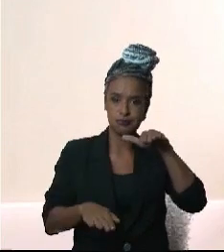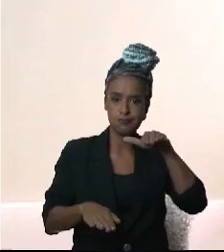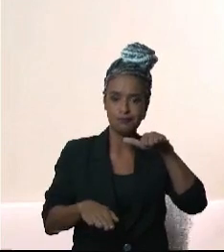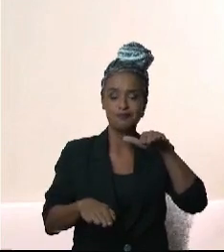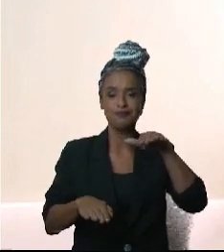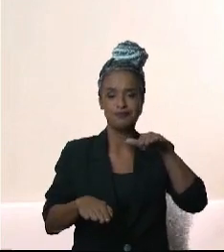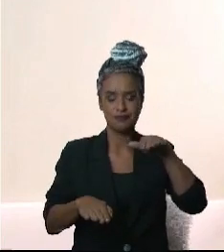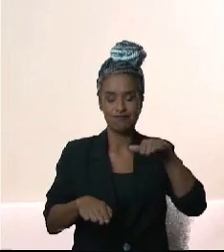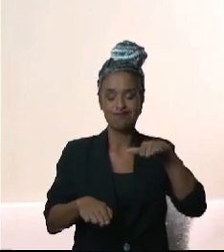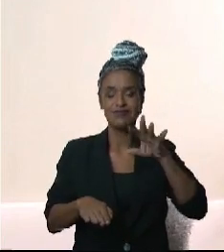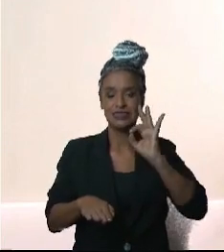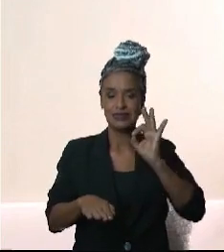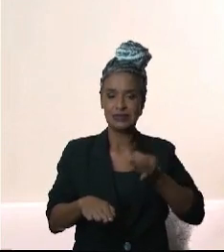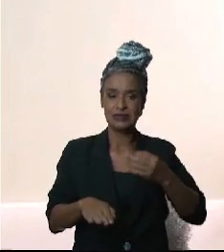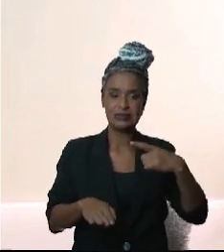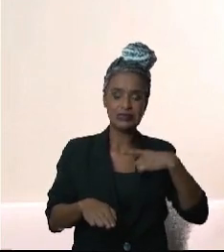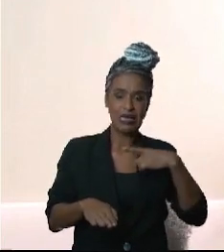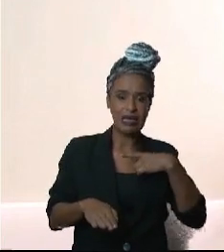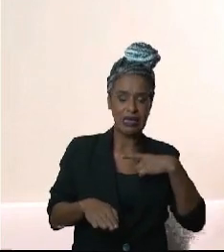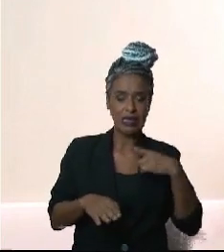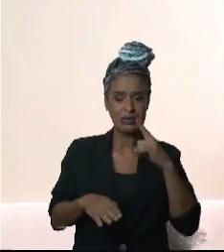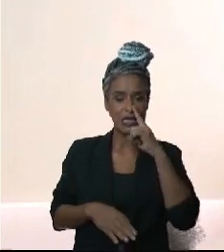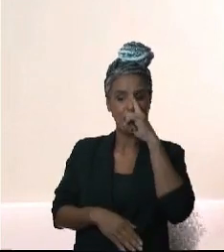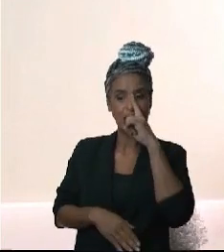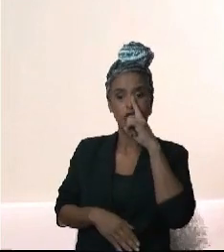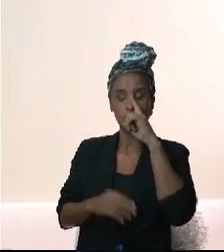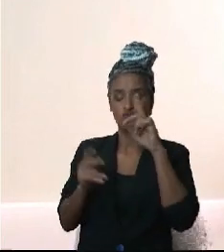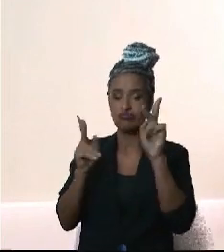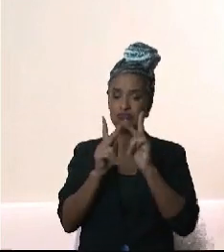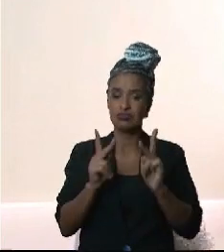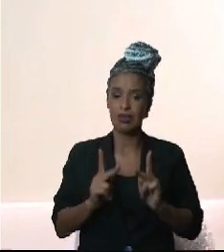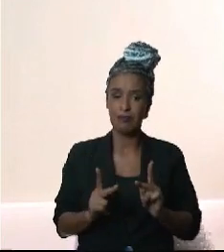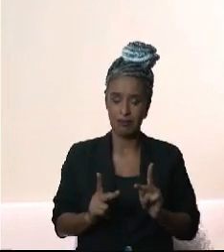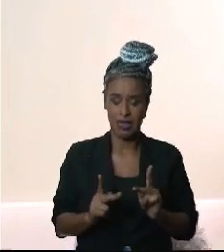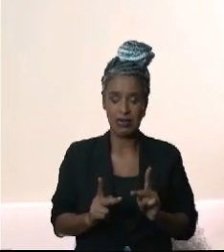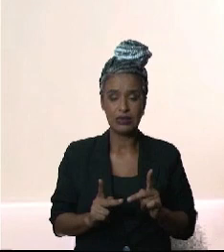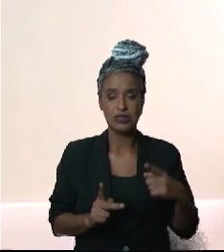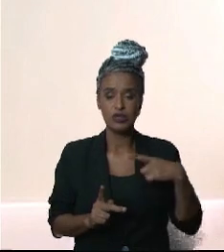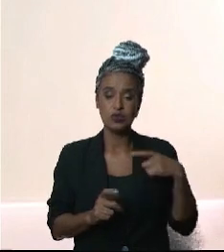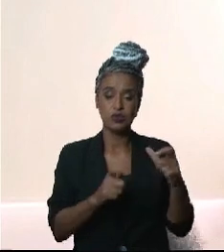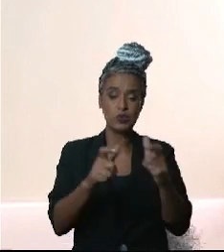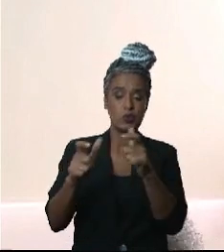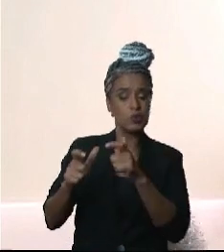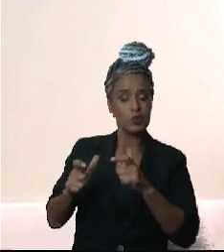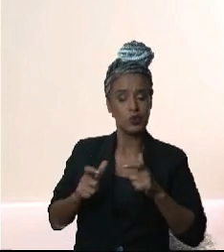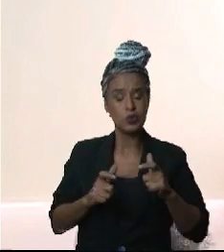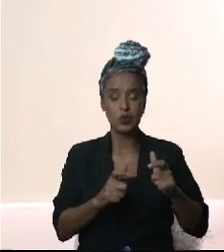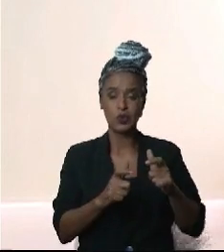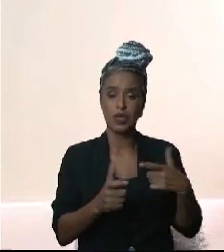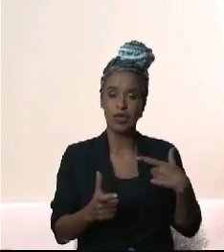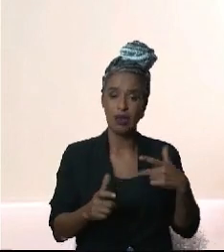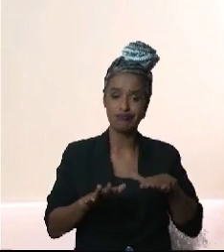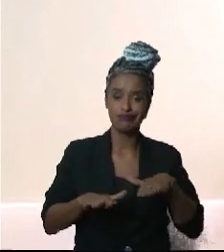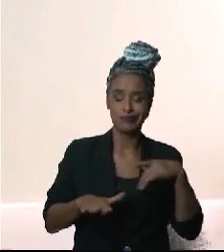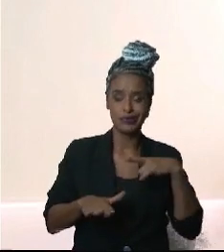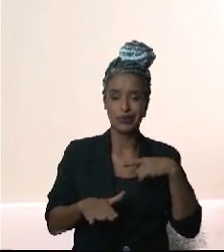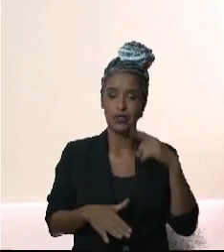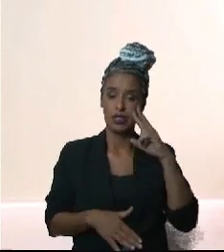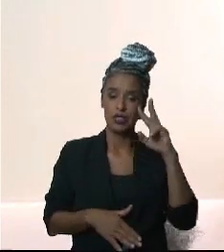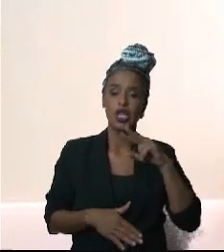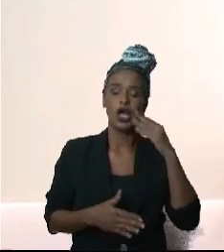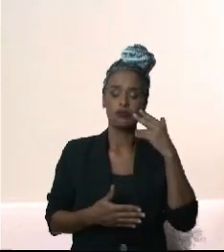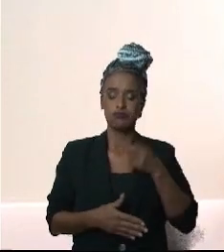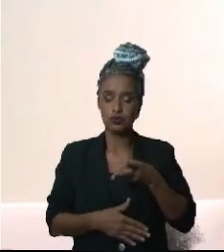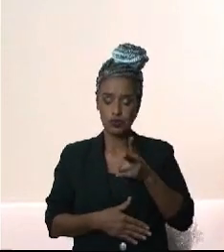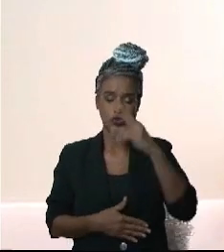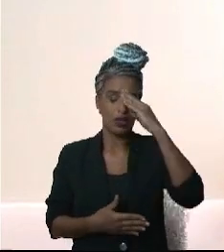que certamente leva muitas ameaças à paz e em muitos locais do mundo. Nós continuamos convictos de